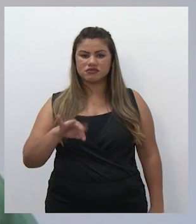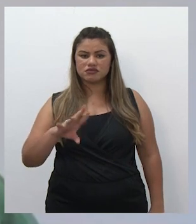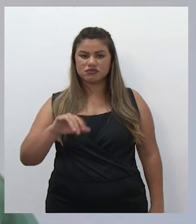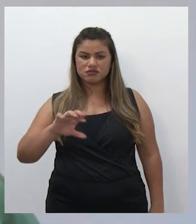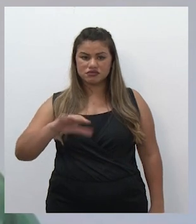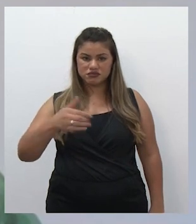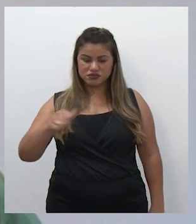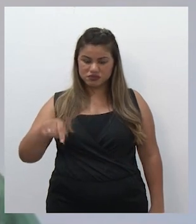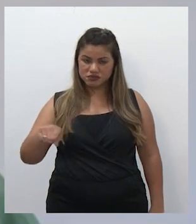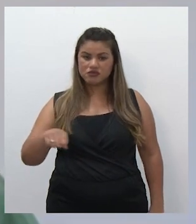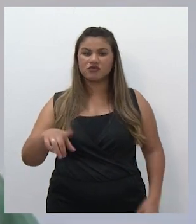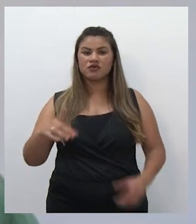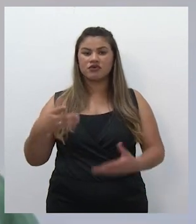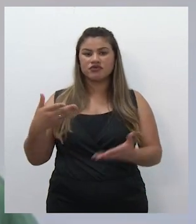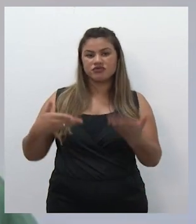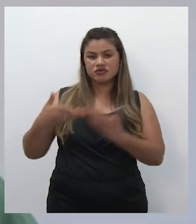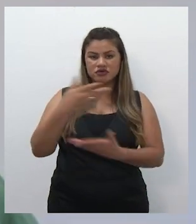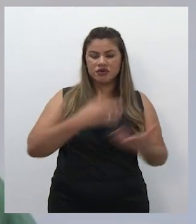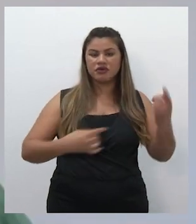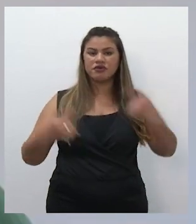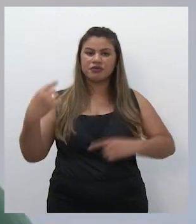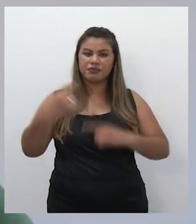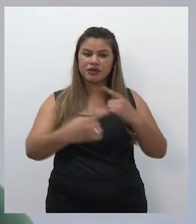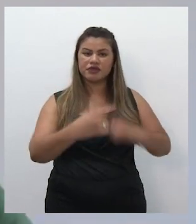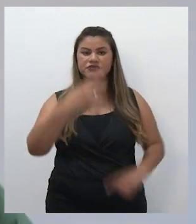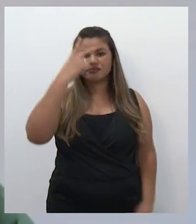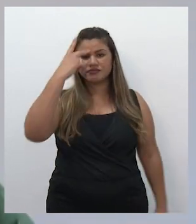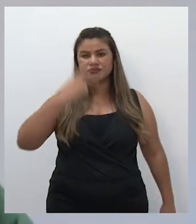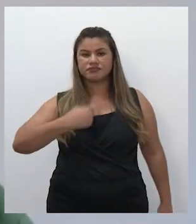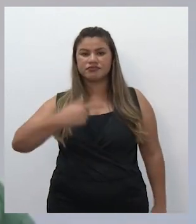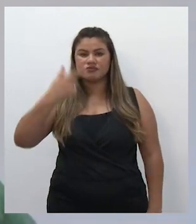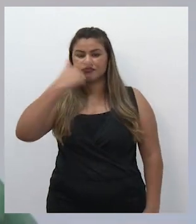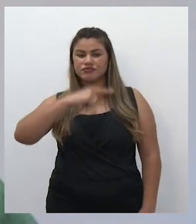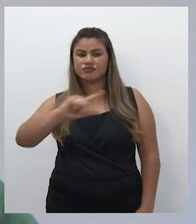dinâmica, debate, autonomia.